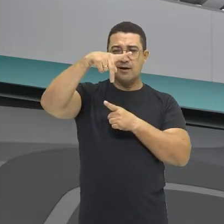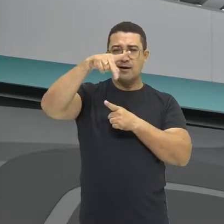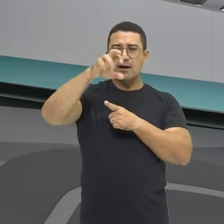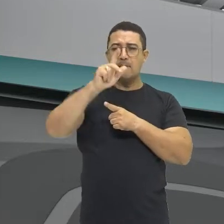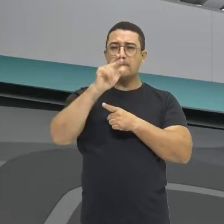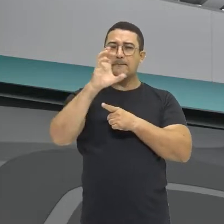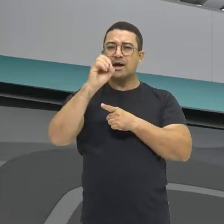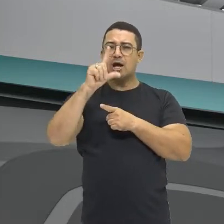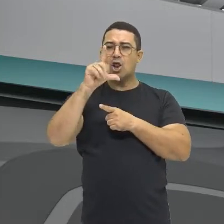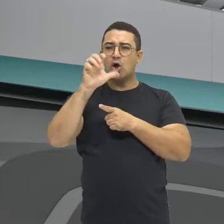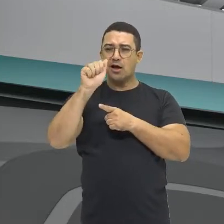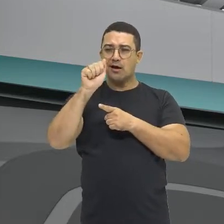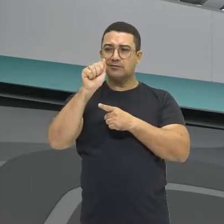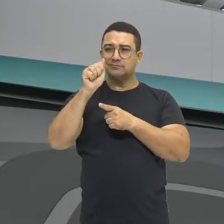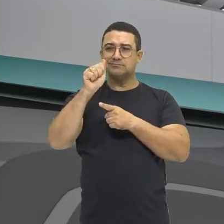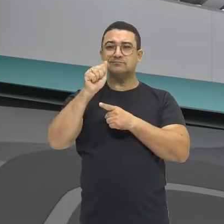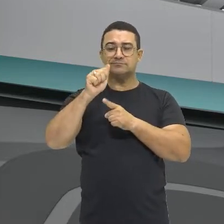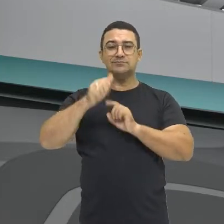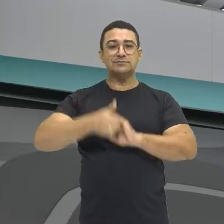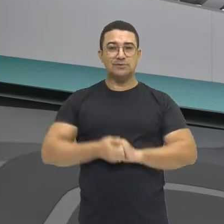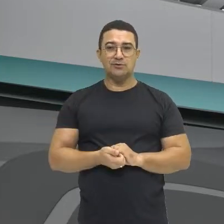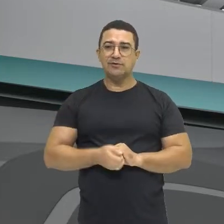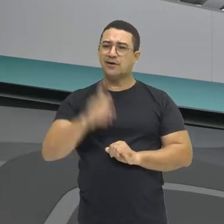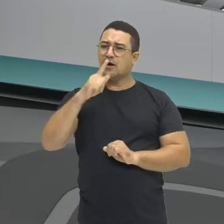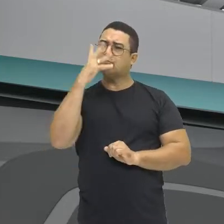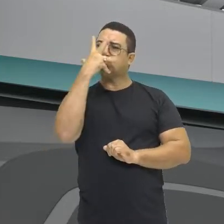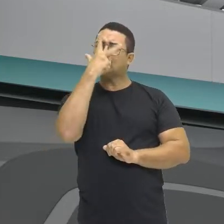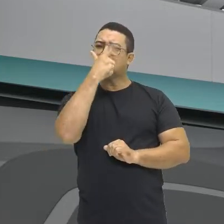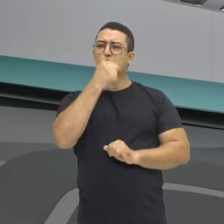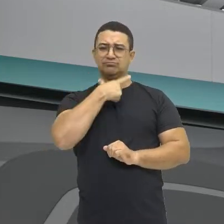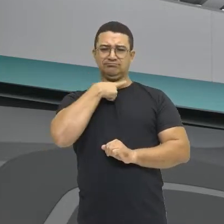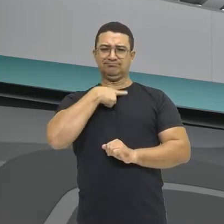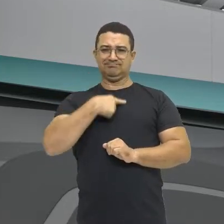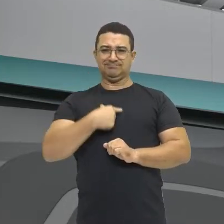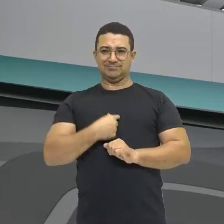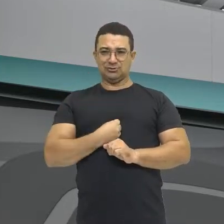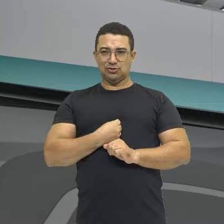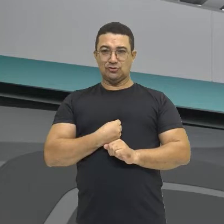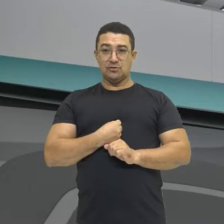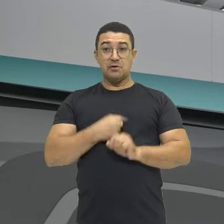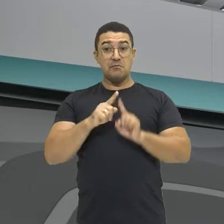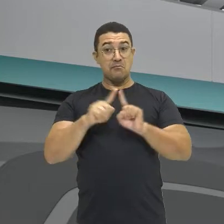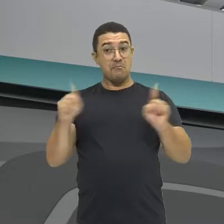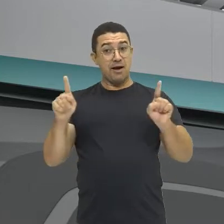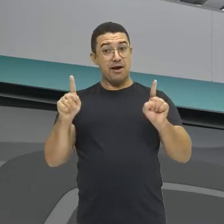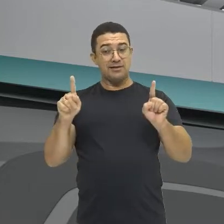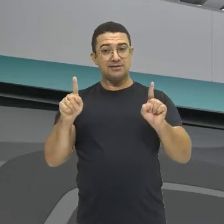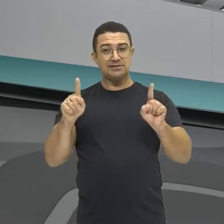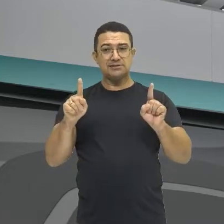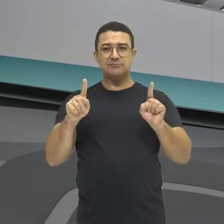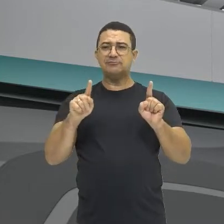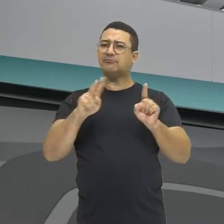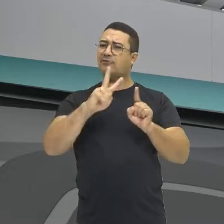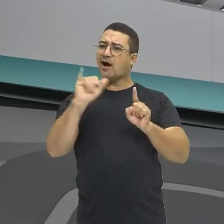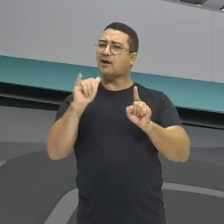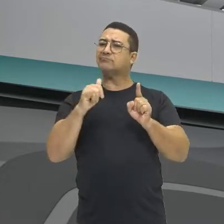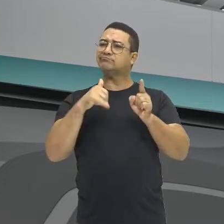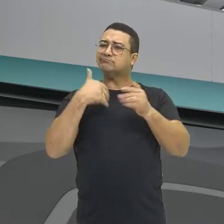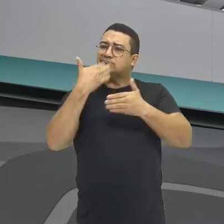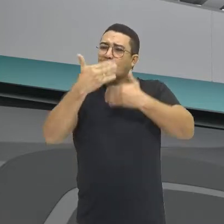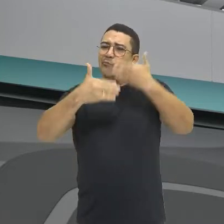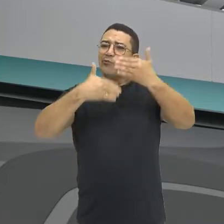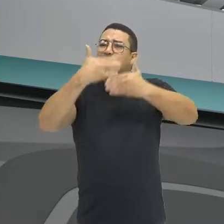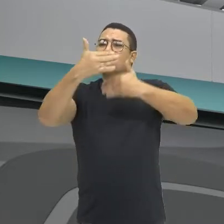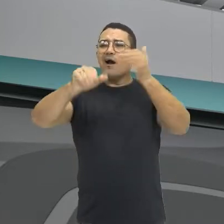muito raro, é lindo, né? Só que essa pérola, ela vai se transformando, ela muda e